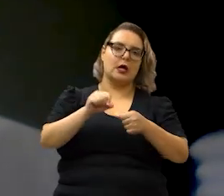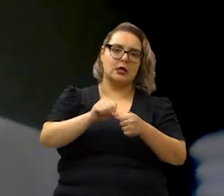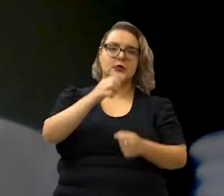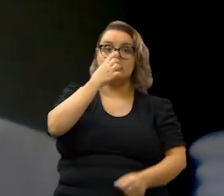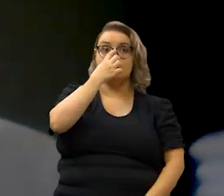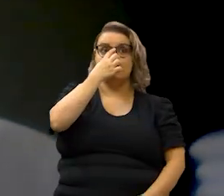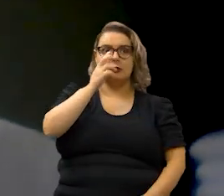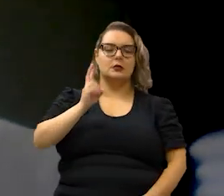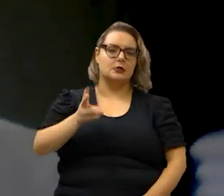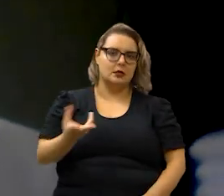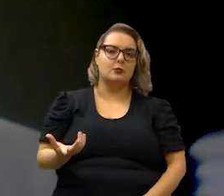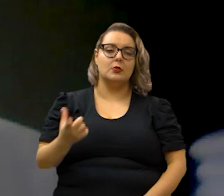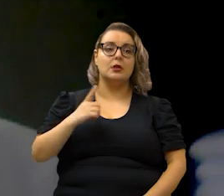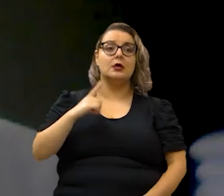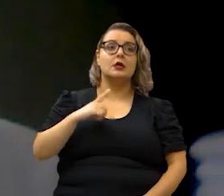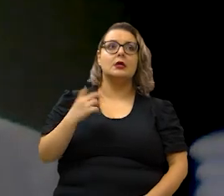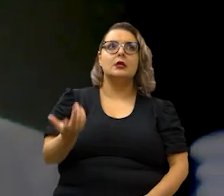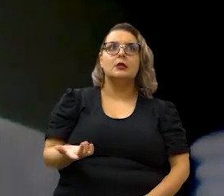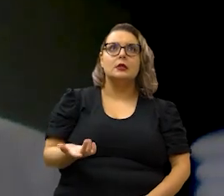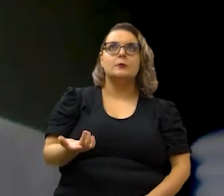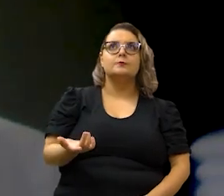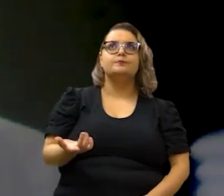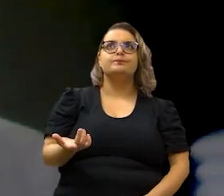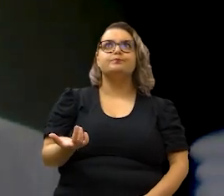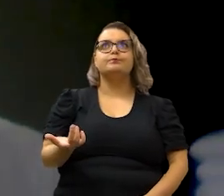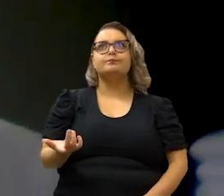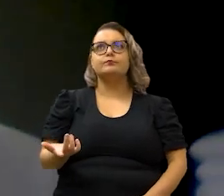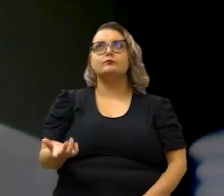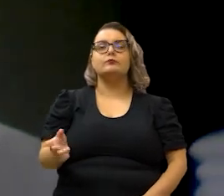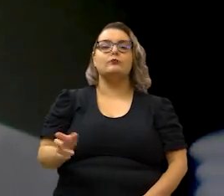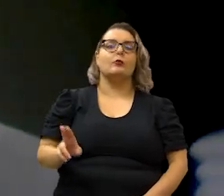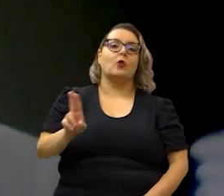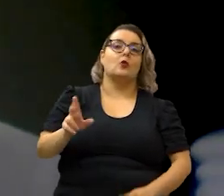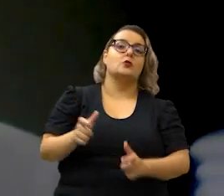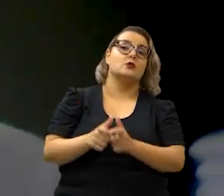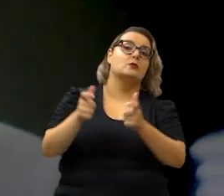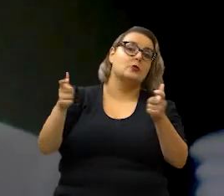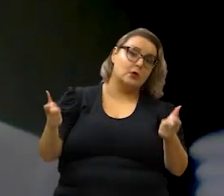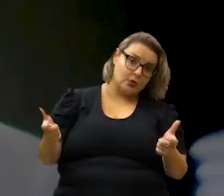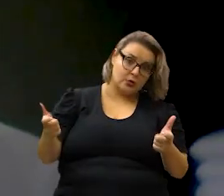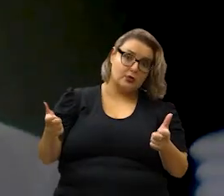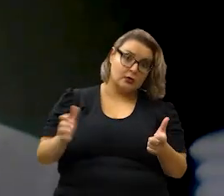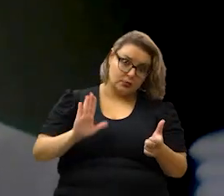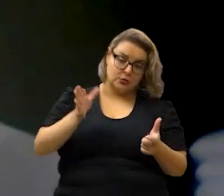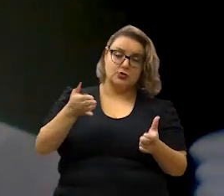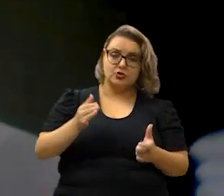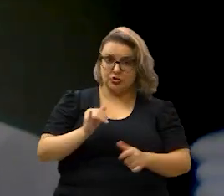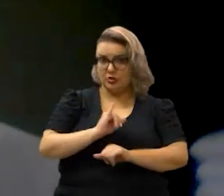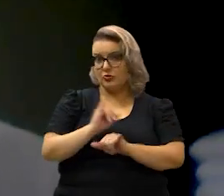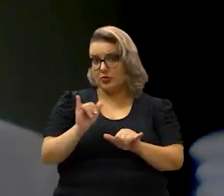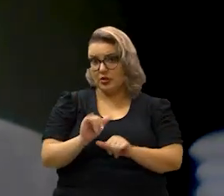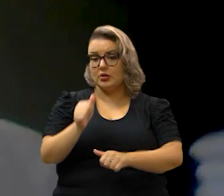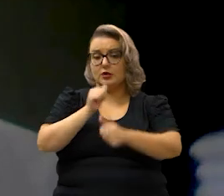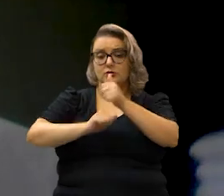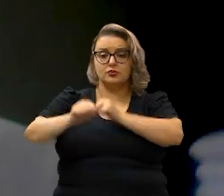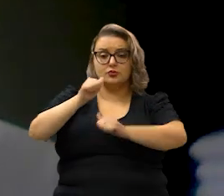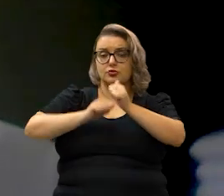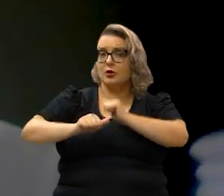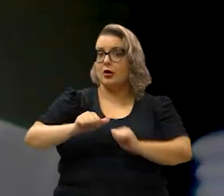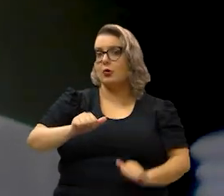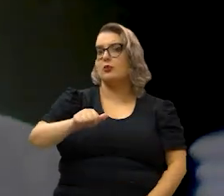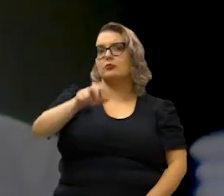regularmente, e houve um consumo maior, isso é documentado, de álcool,